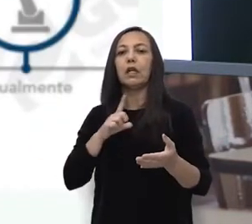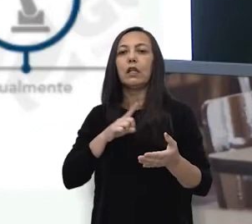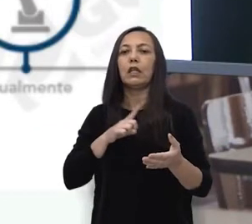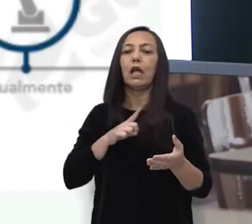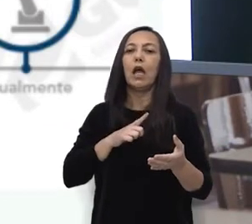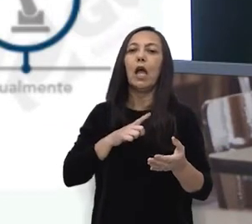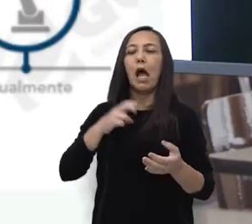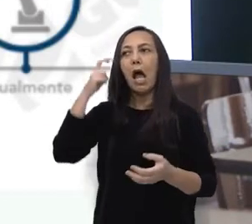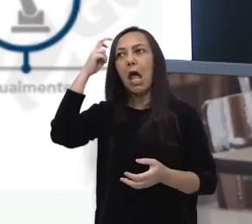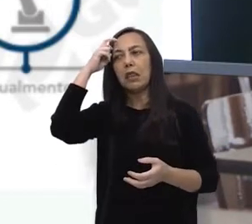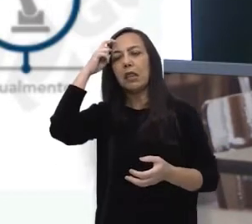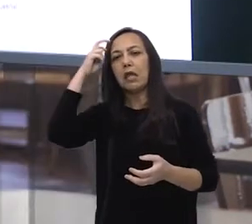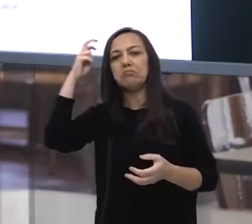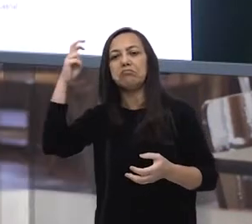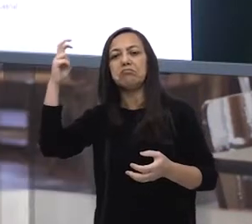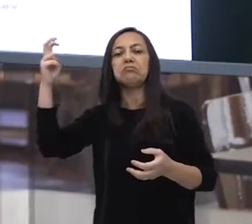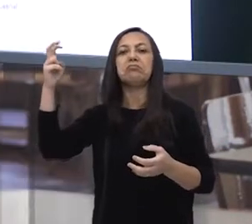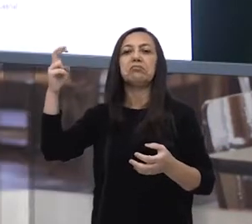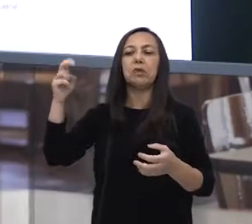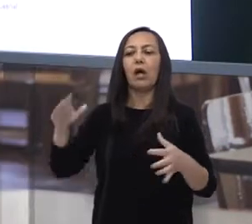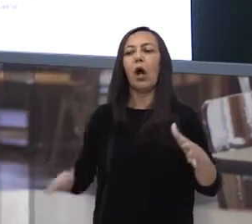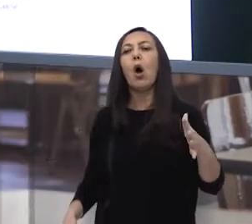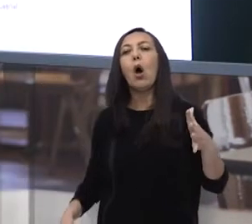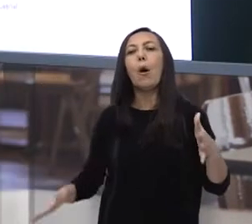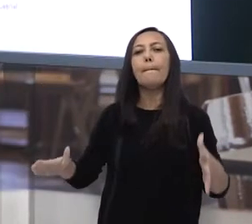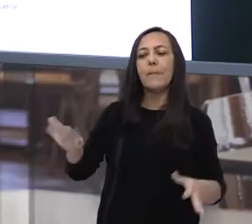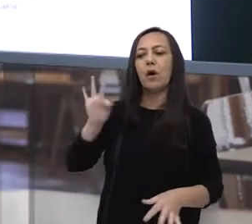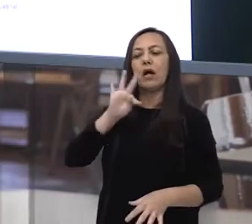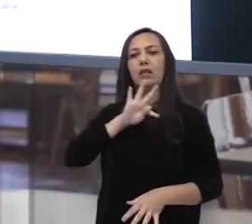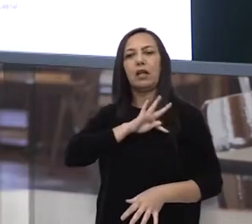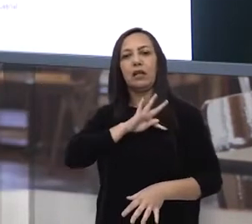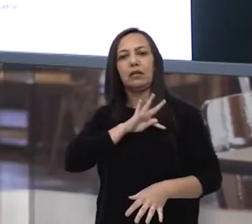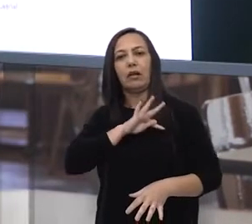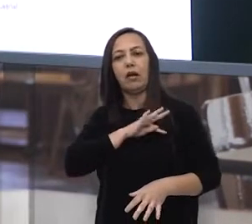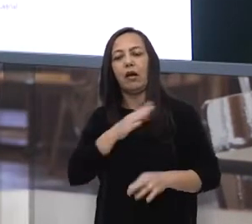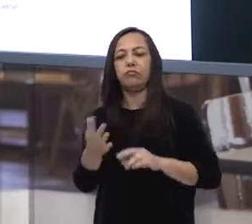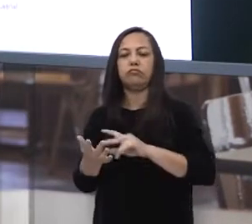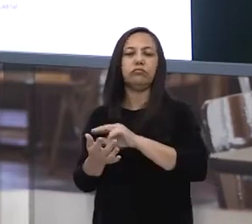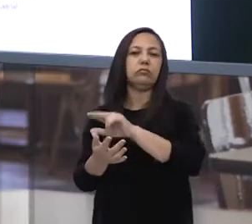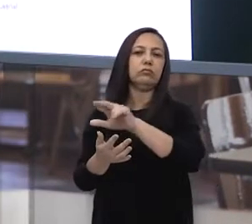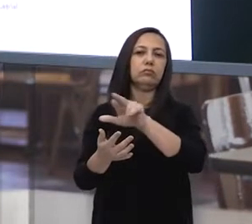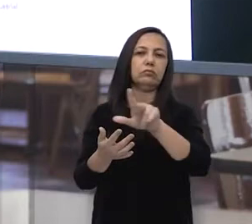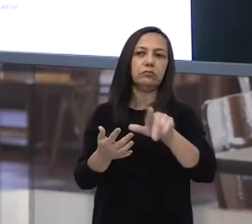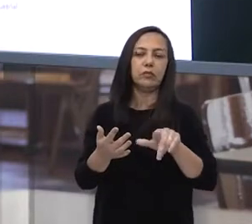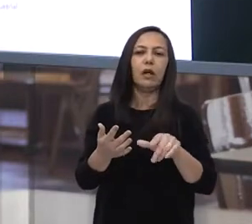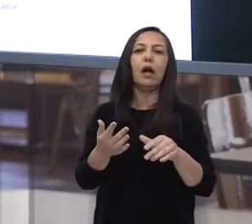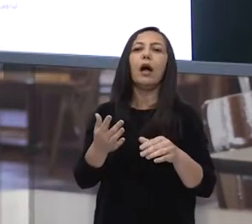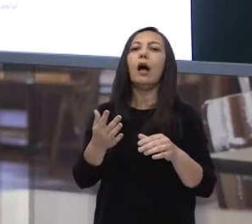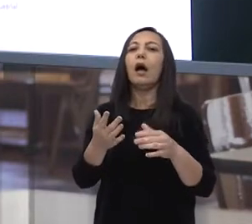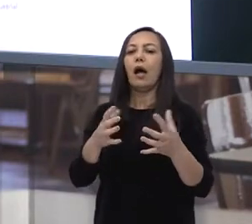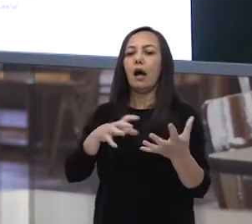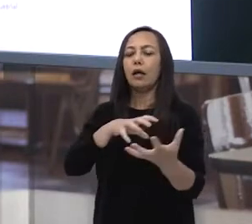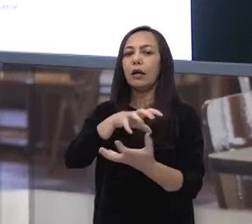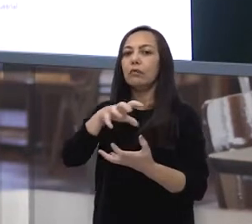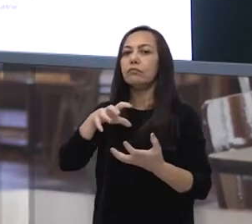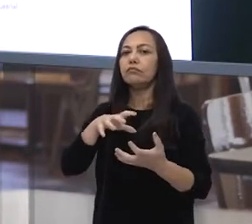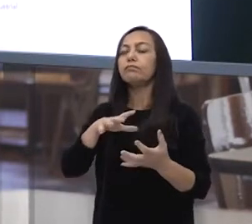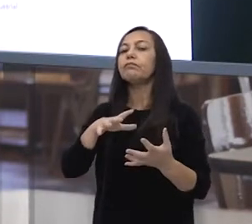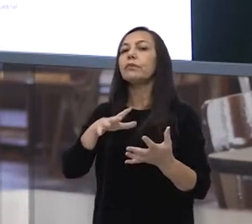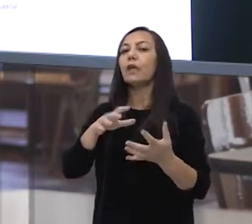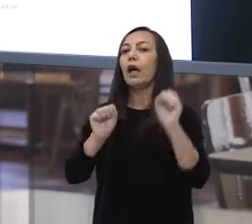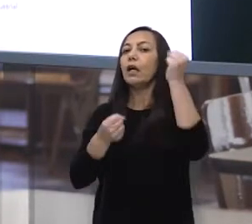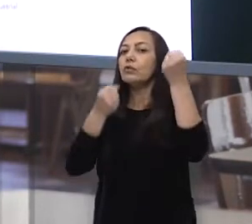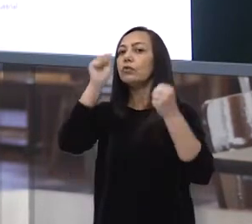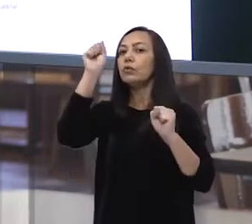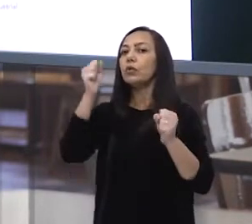a inteligência artificial. Então nós temos aí a revolução, ela não parou, ela continua, sendo que ela está sendo dividida